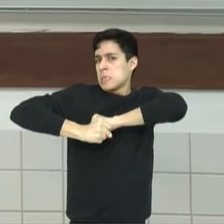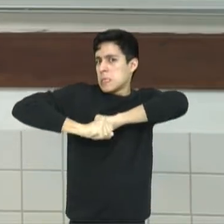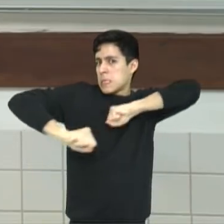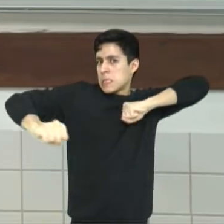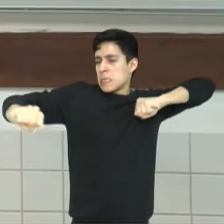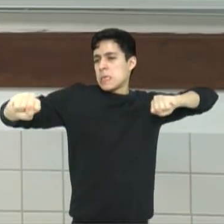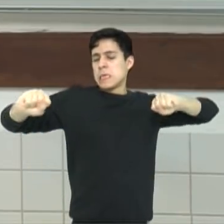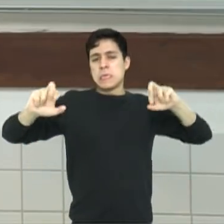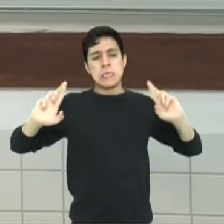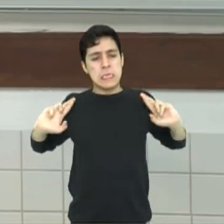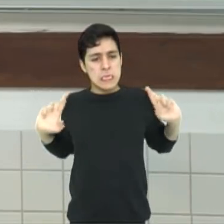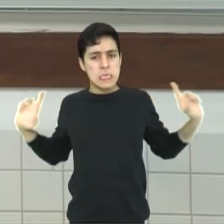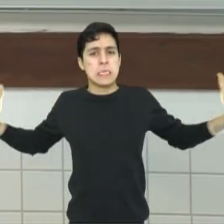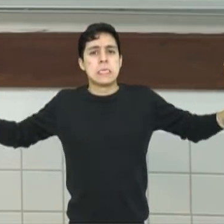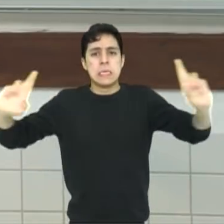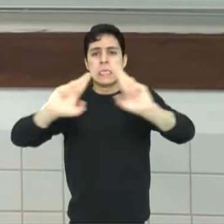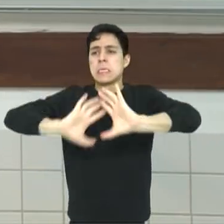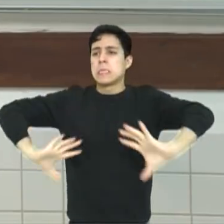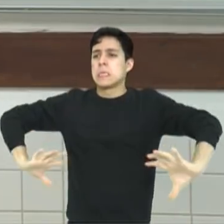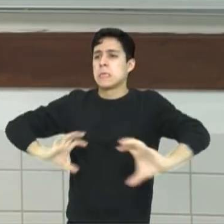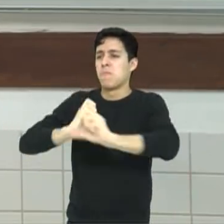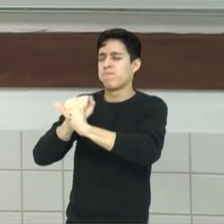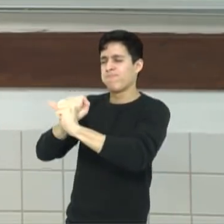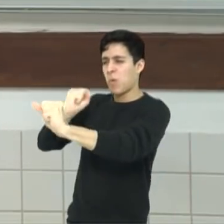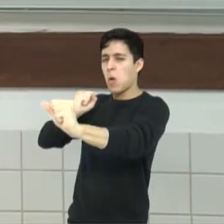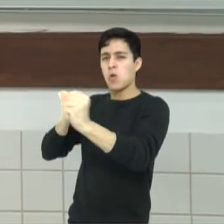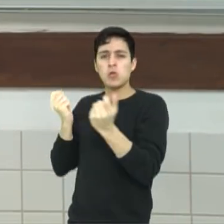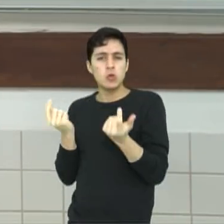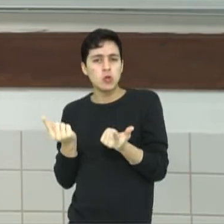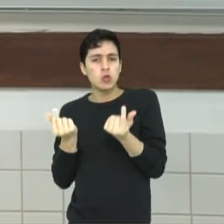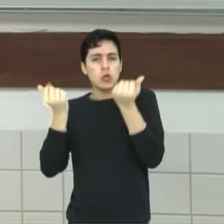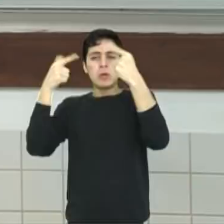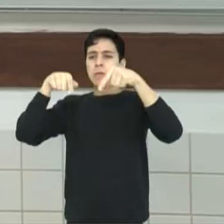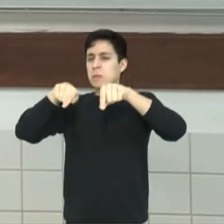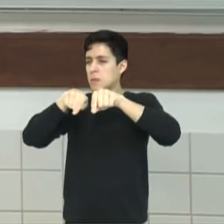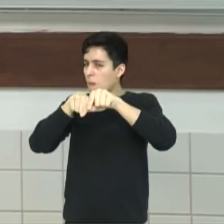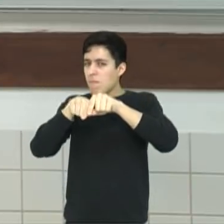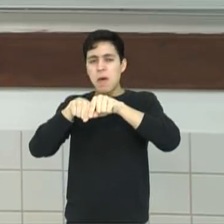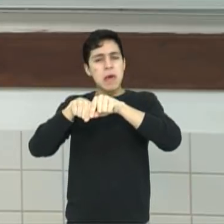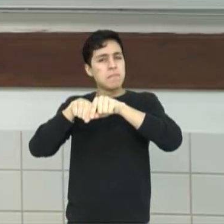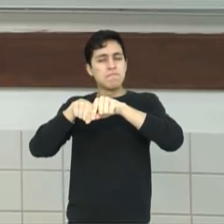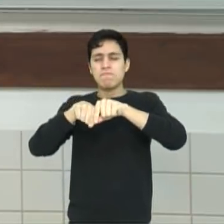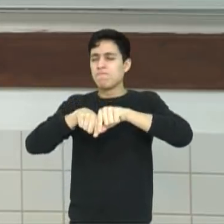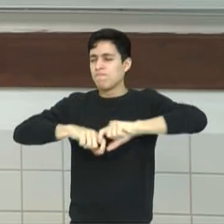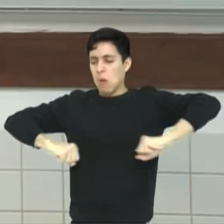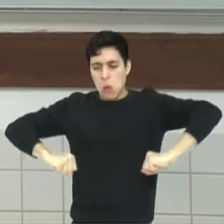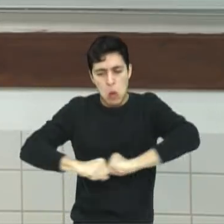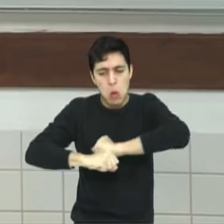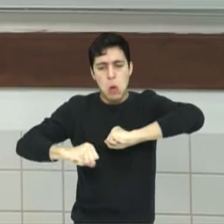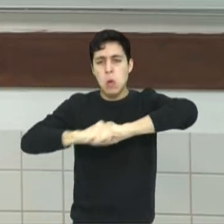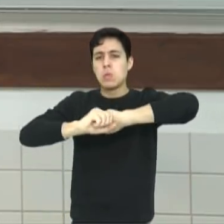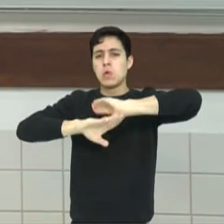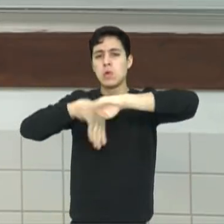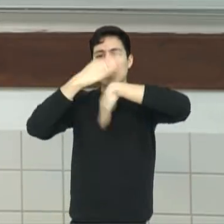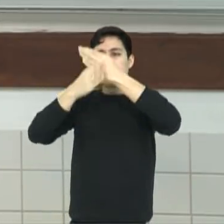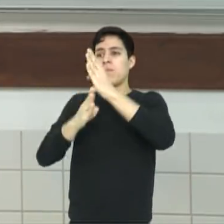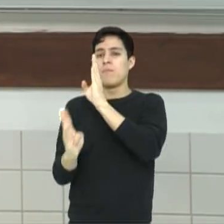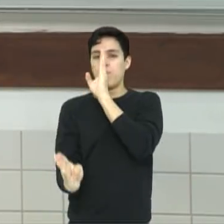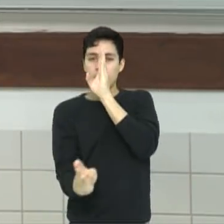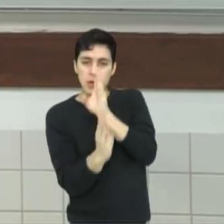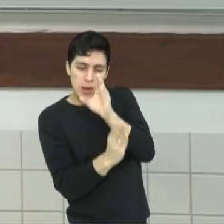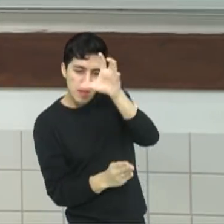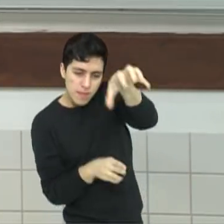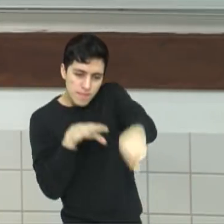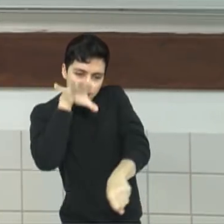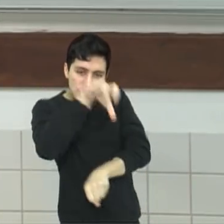império de dinheiro, de uma construção gigantesca assim, de riquezas construída com dinheiro,